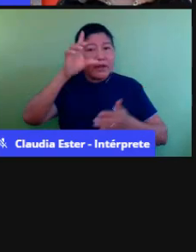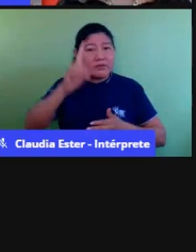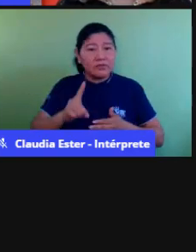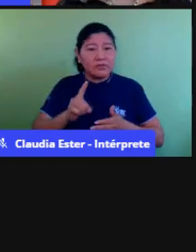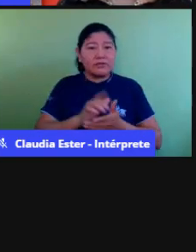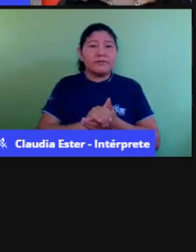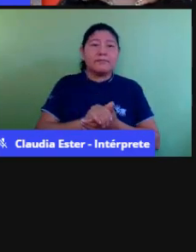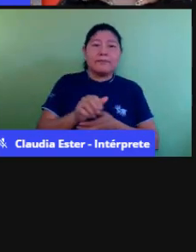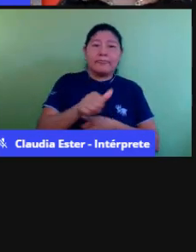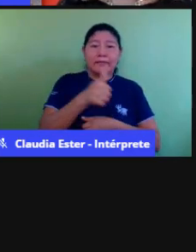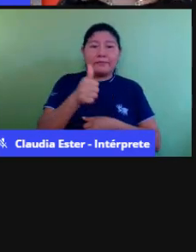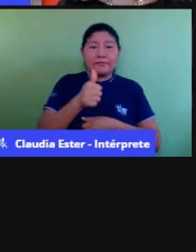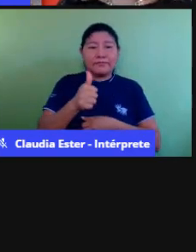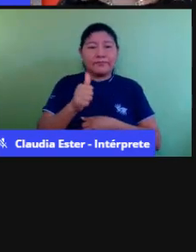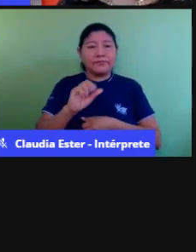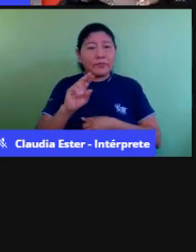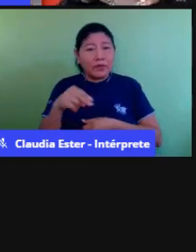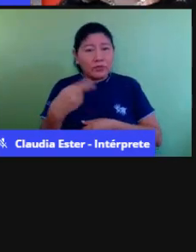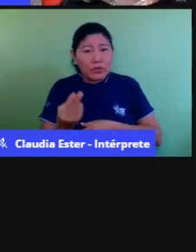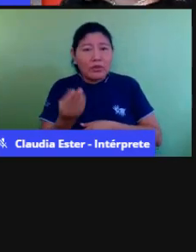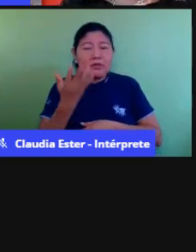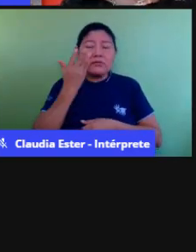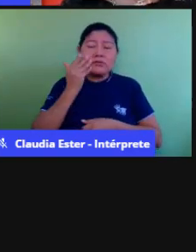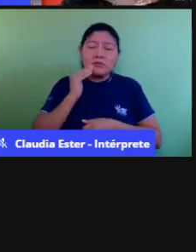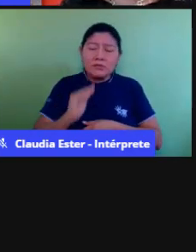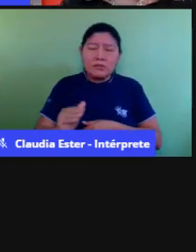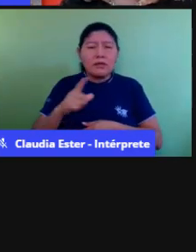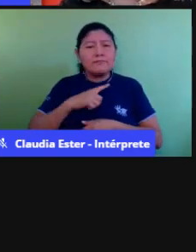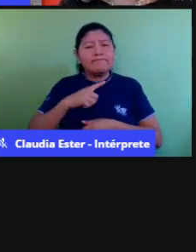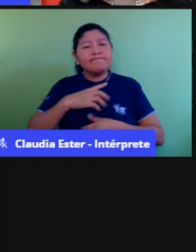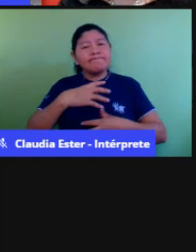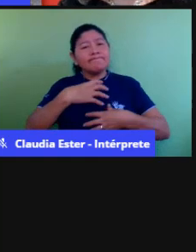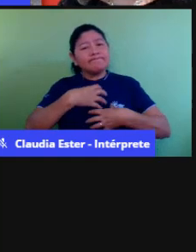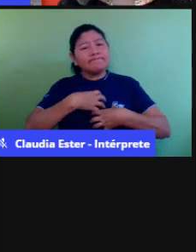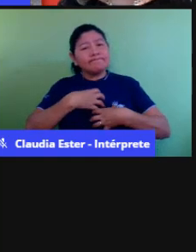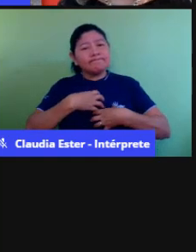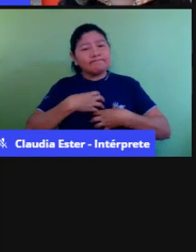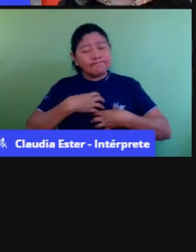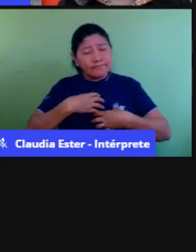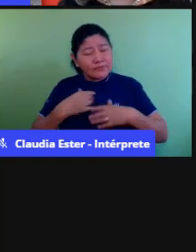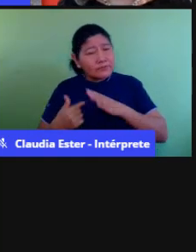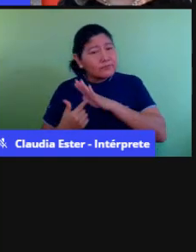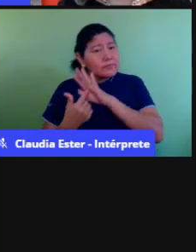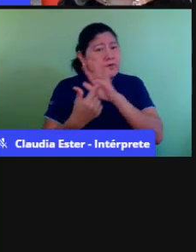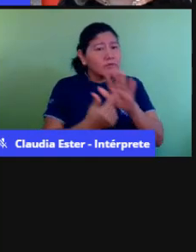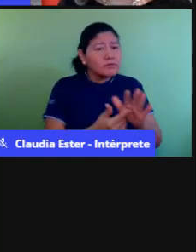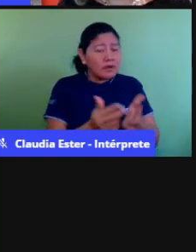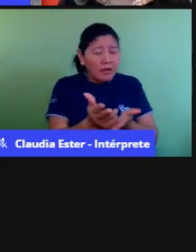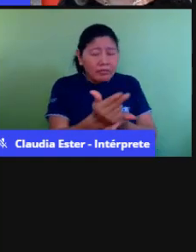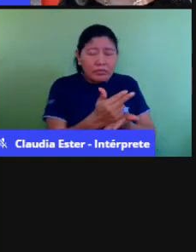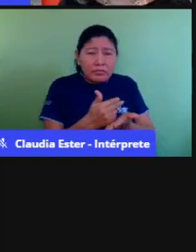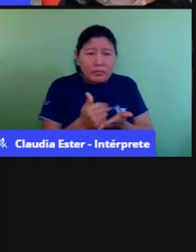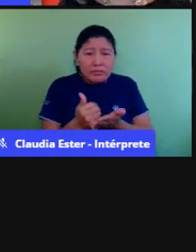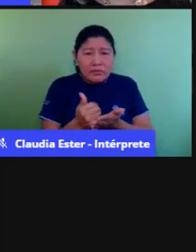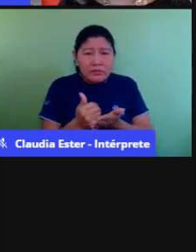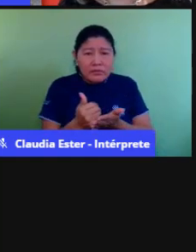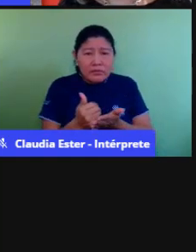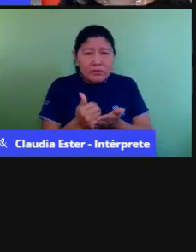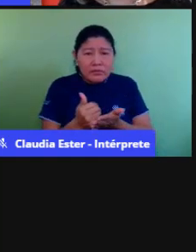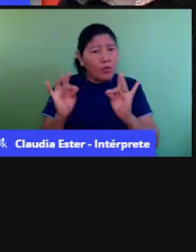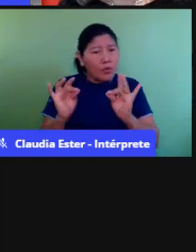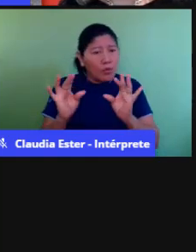Nossas crianças são incentivadas a se expressar através de desenhos, pinturas, colagem, modelagem